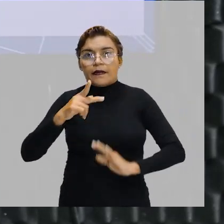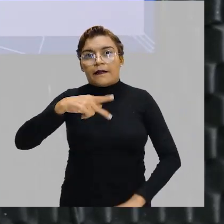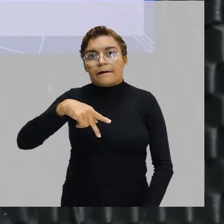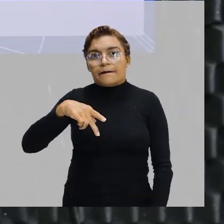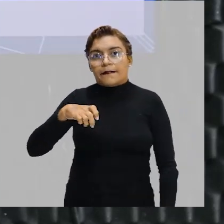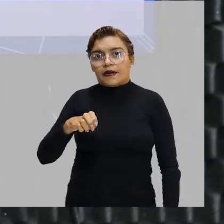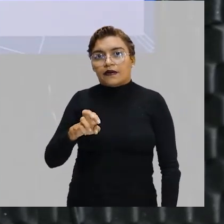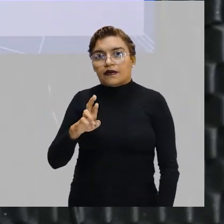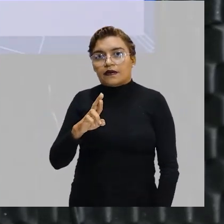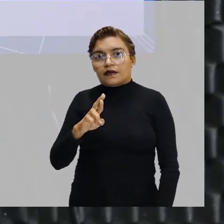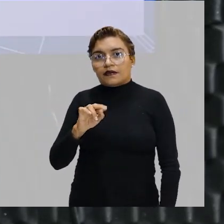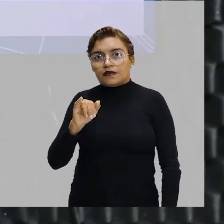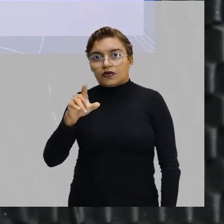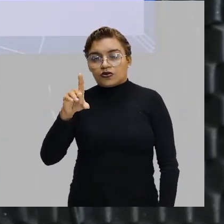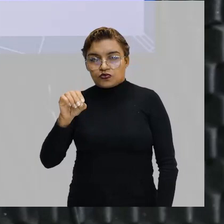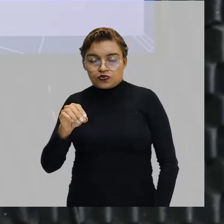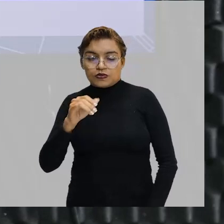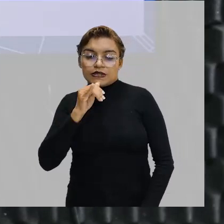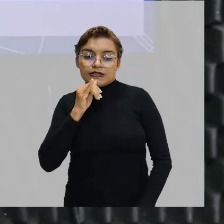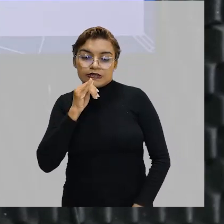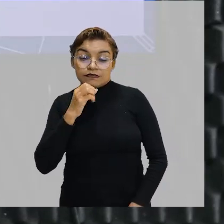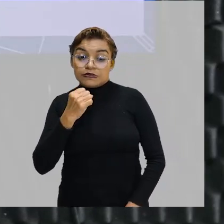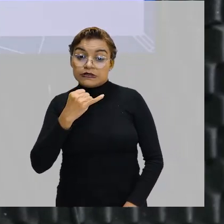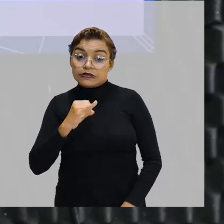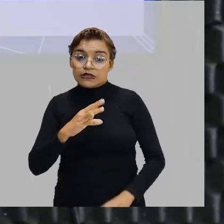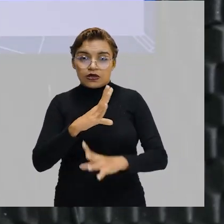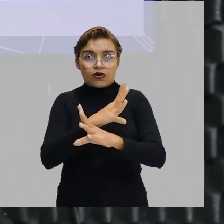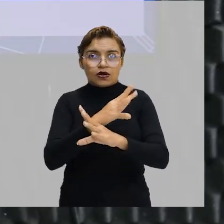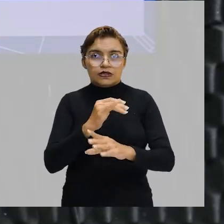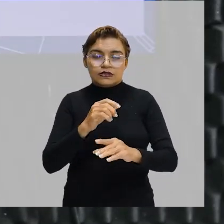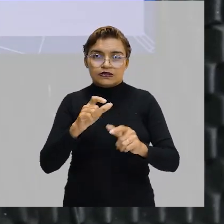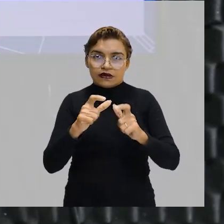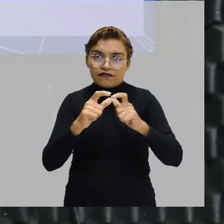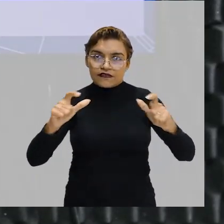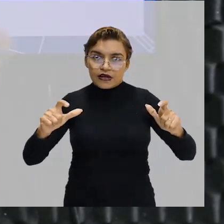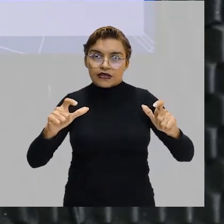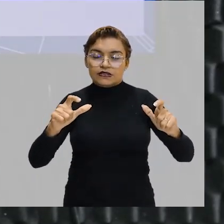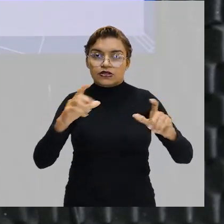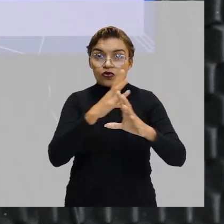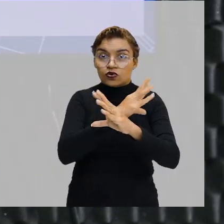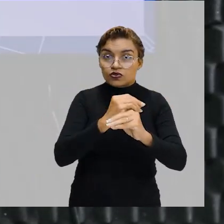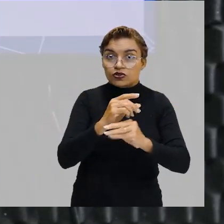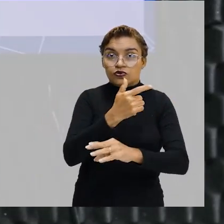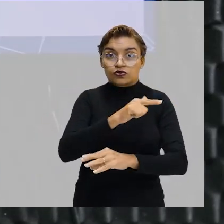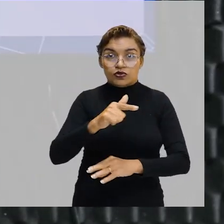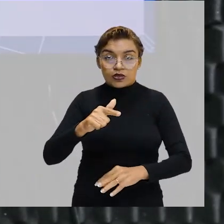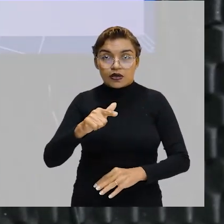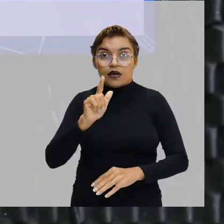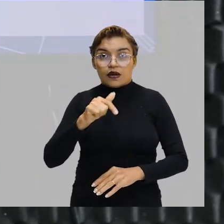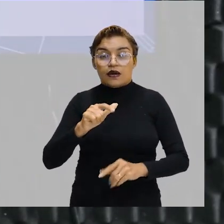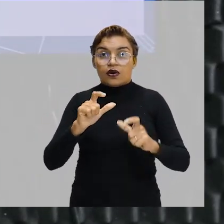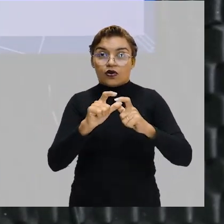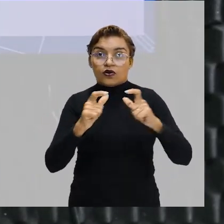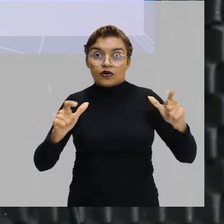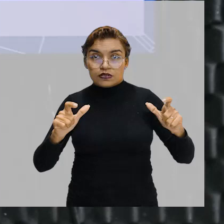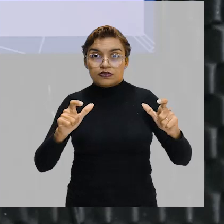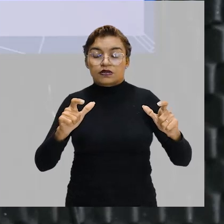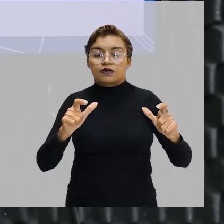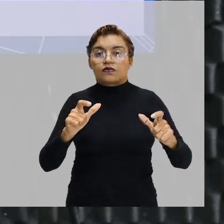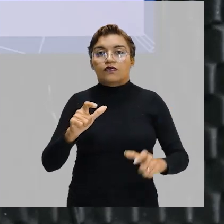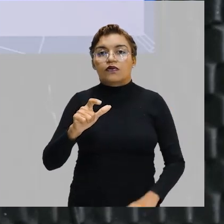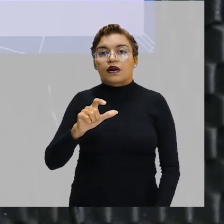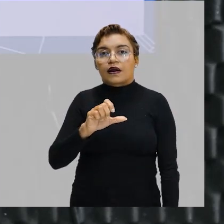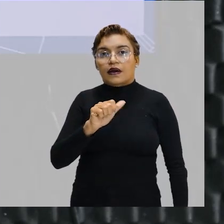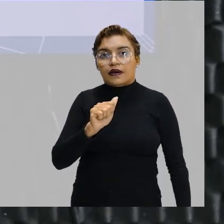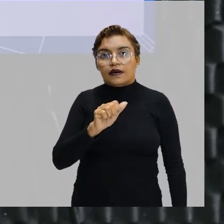tenho, quando não há nenhuma conjunção introduzindo a oração, eu vou chamá-la de oração coordenada